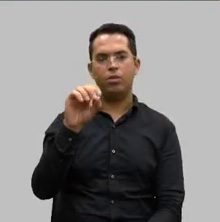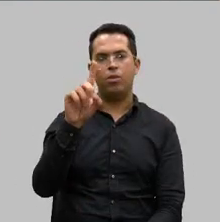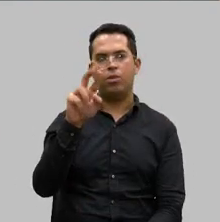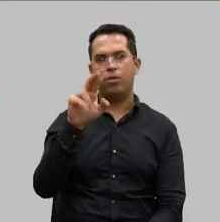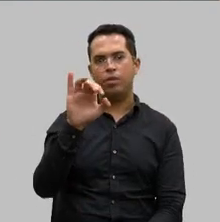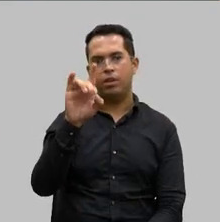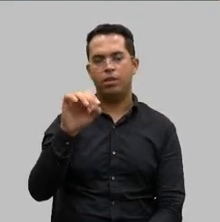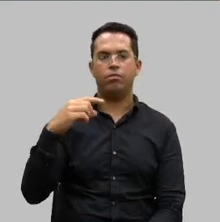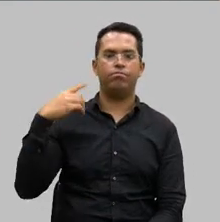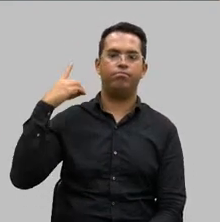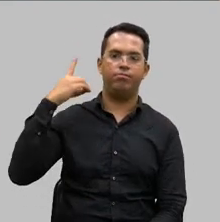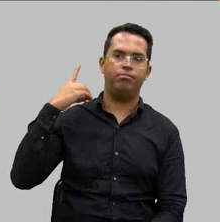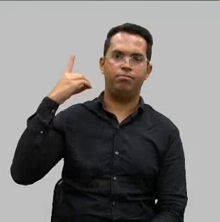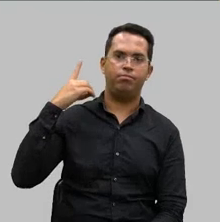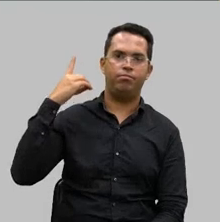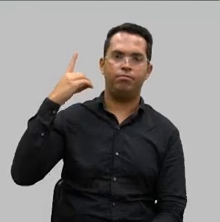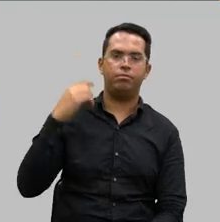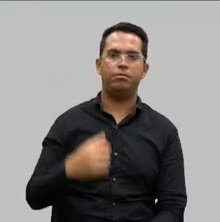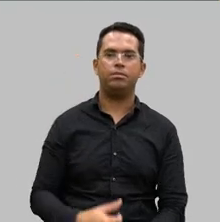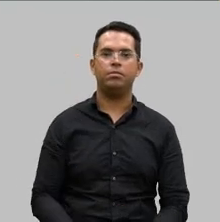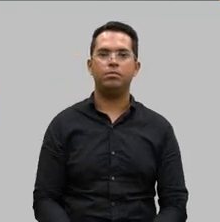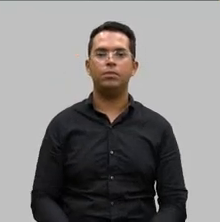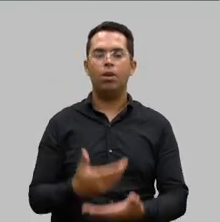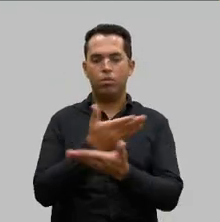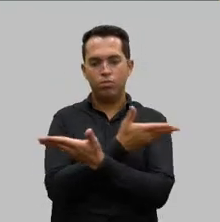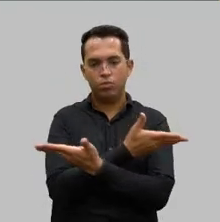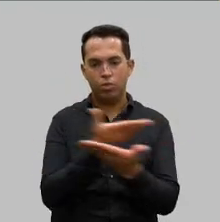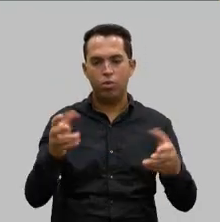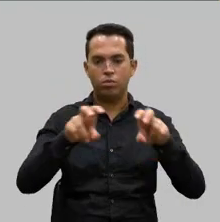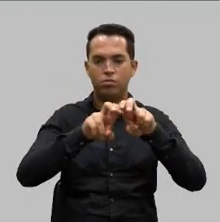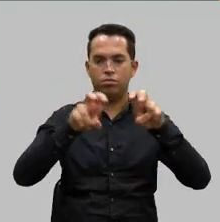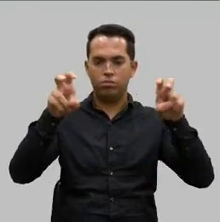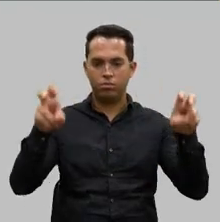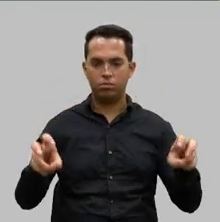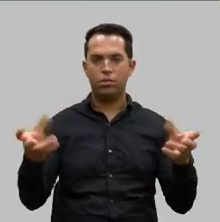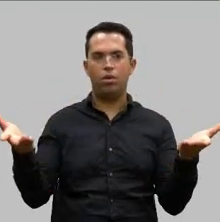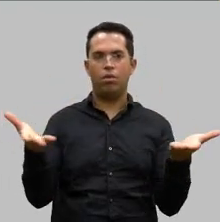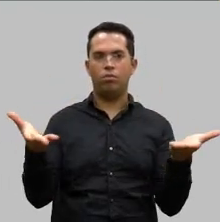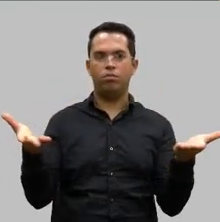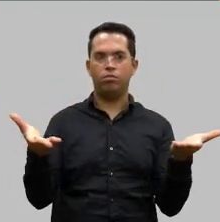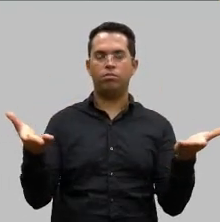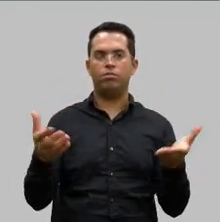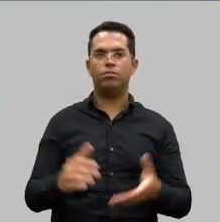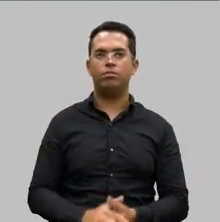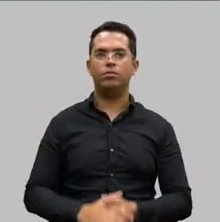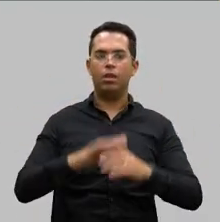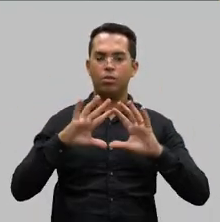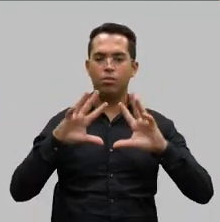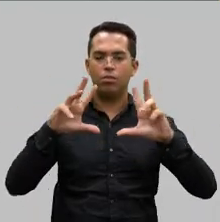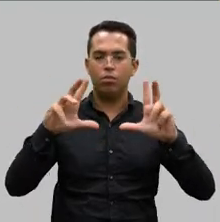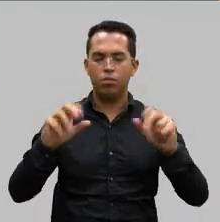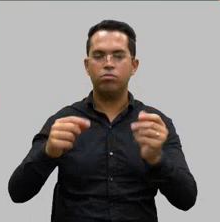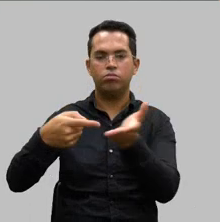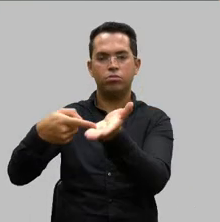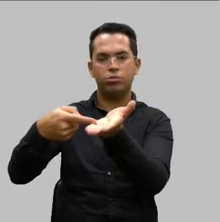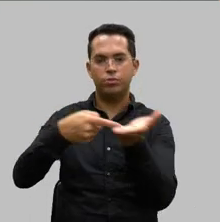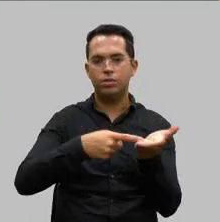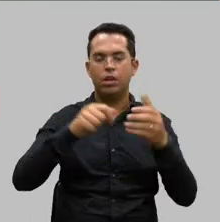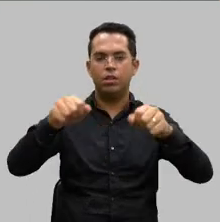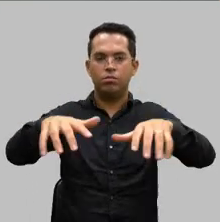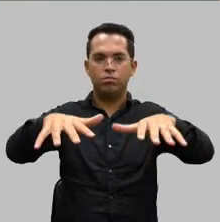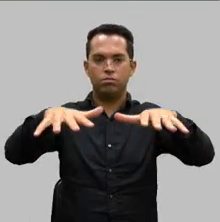Maurício deputado Cristiano também demais colegas desta casa todos os convidados aqui presentes